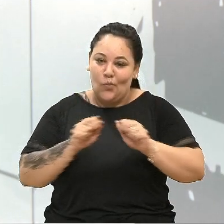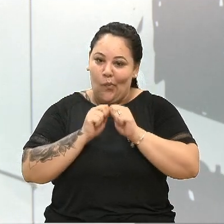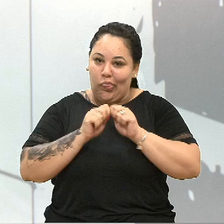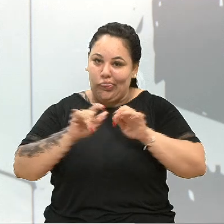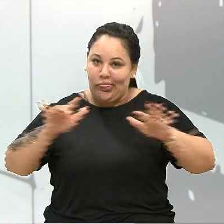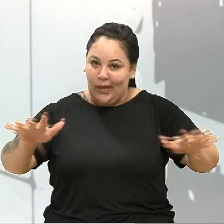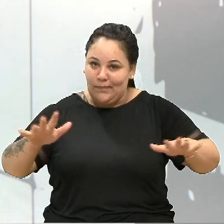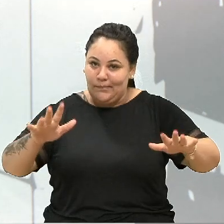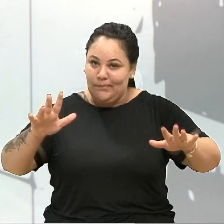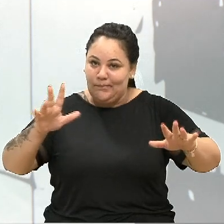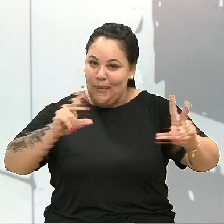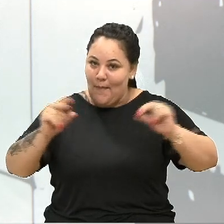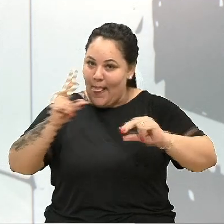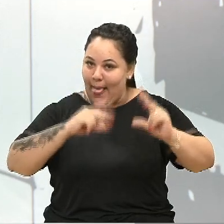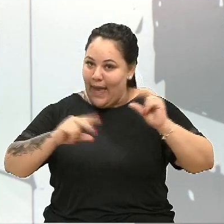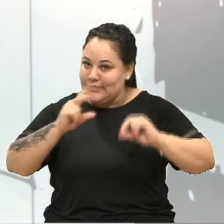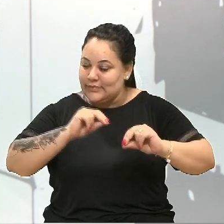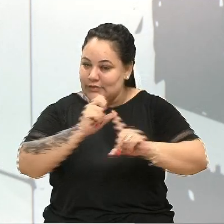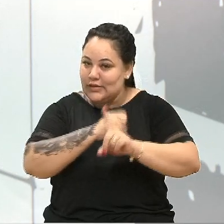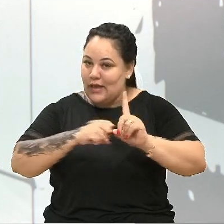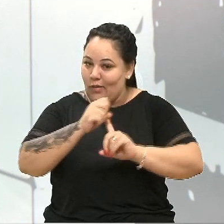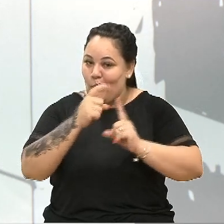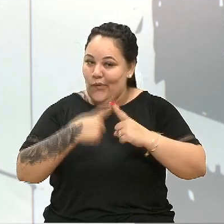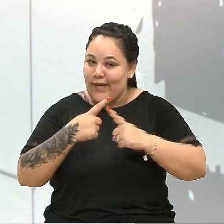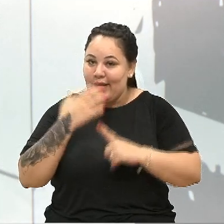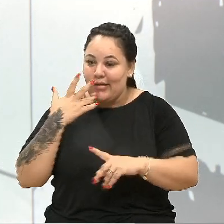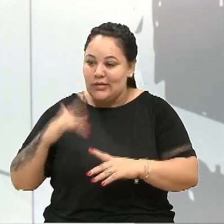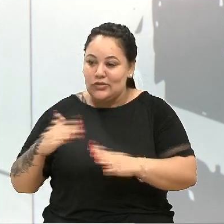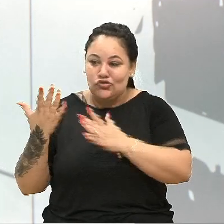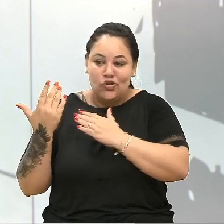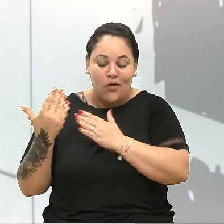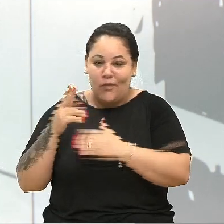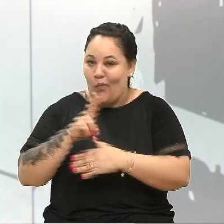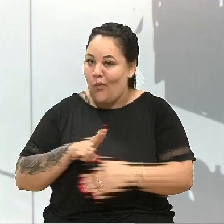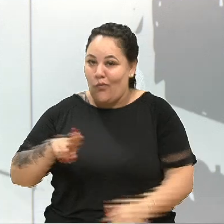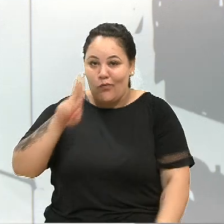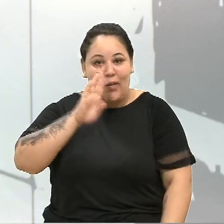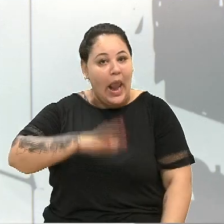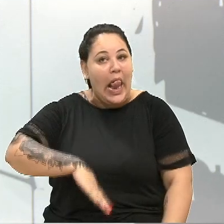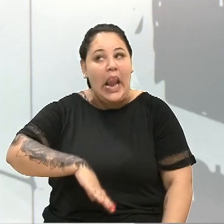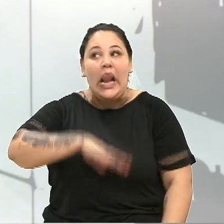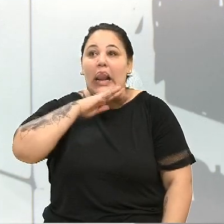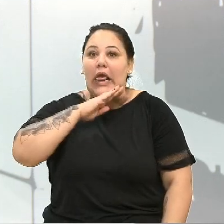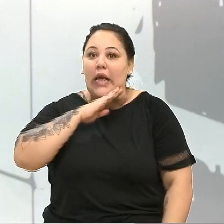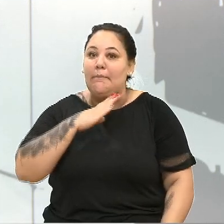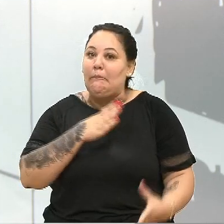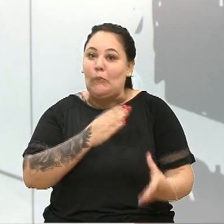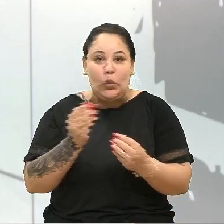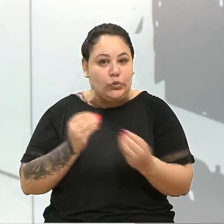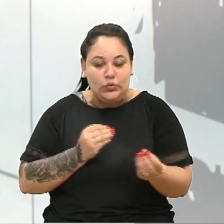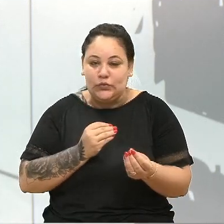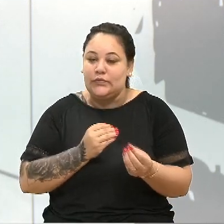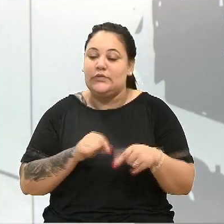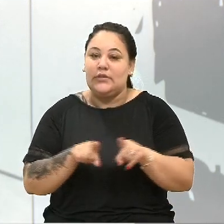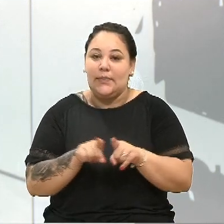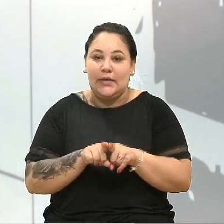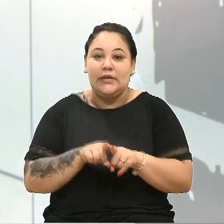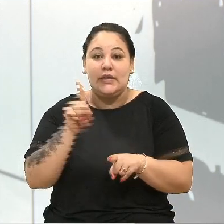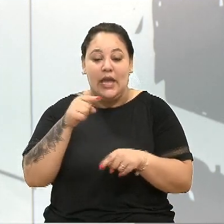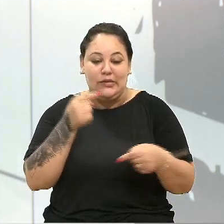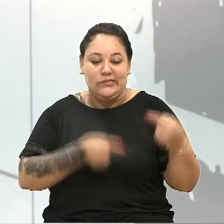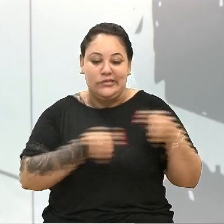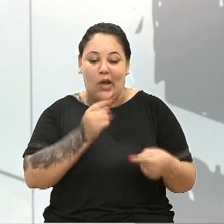as crianças os crianças e jovens estão com um uso, né, excessivo de celular. E a discussão se dá